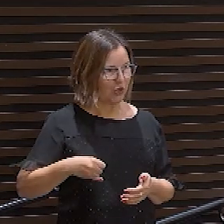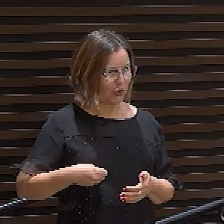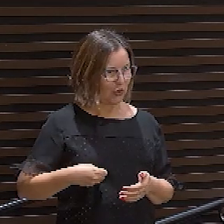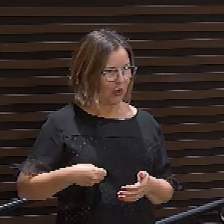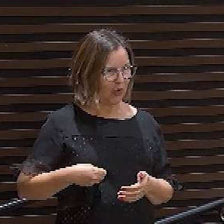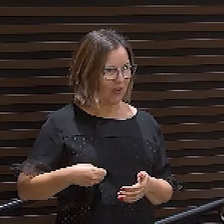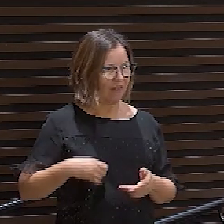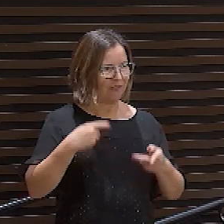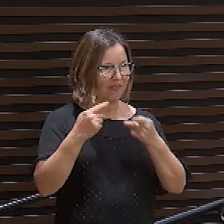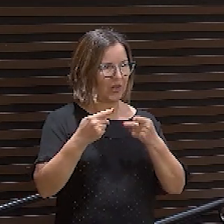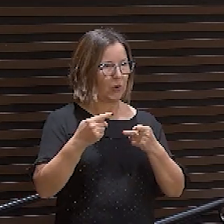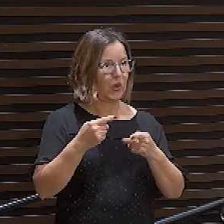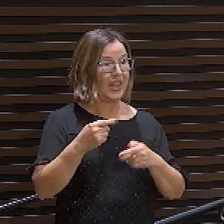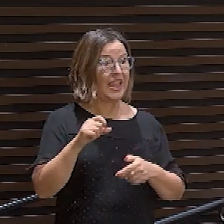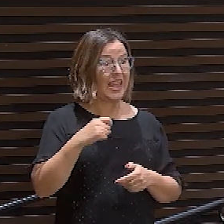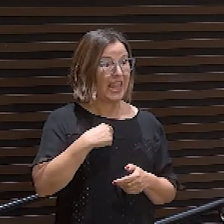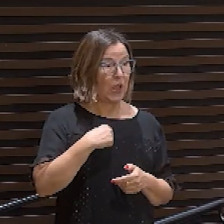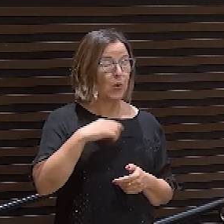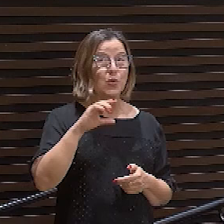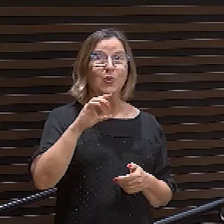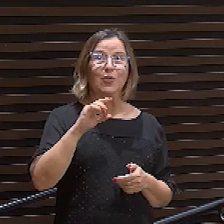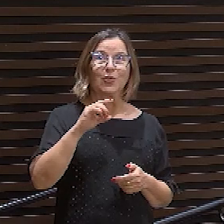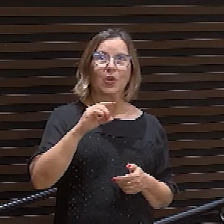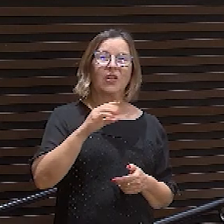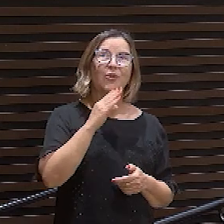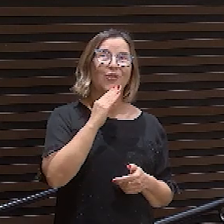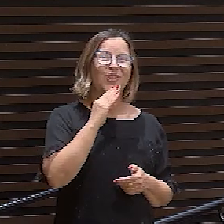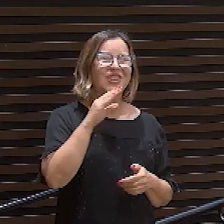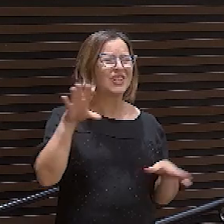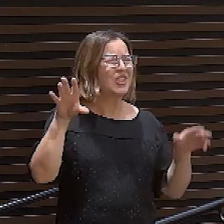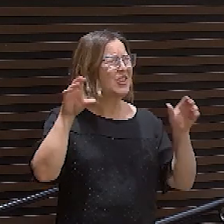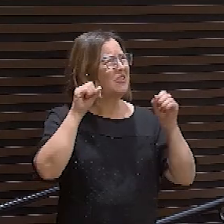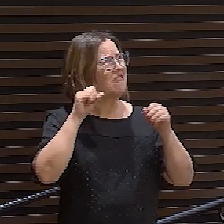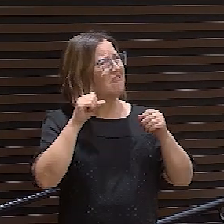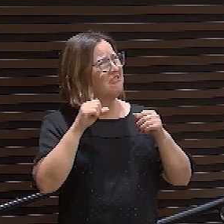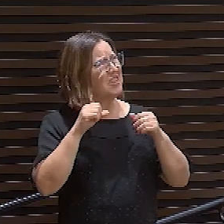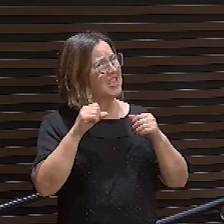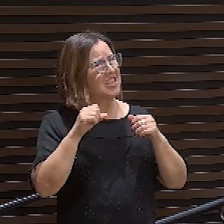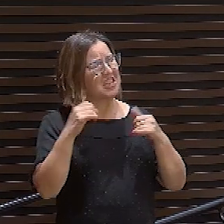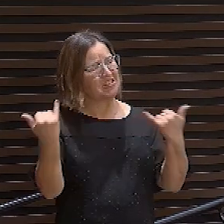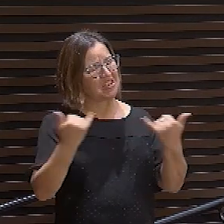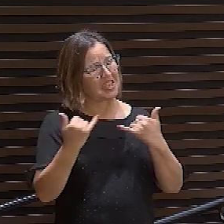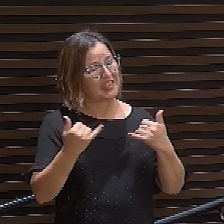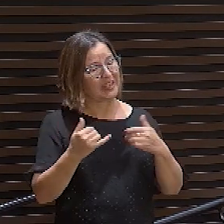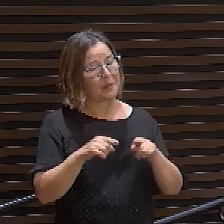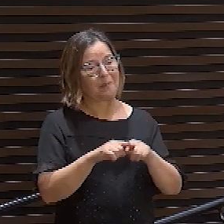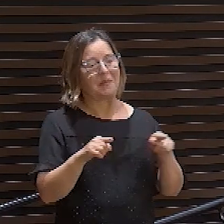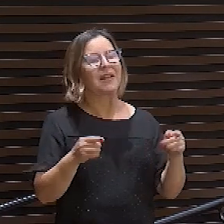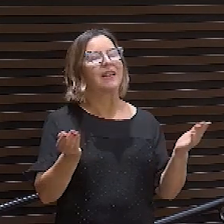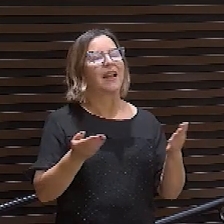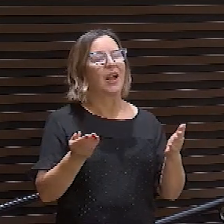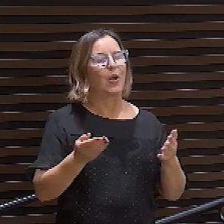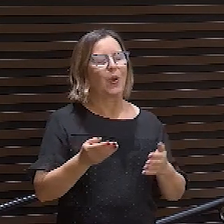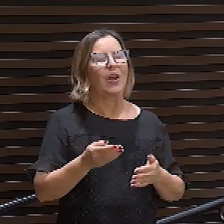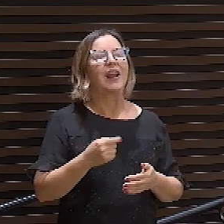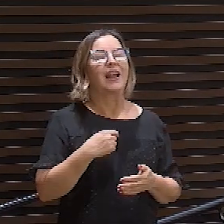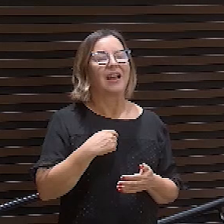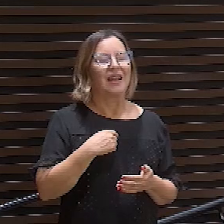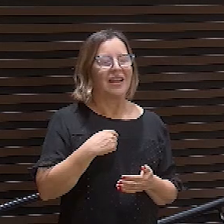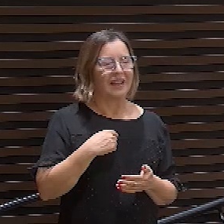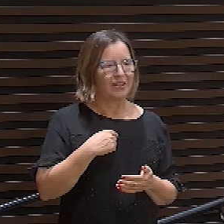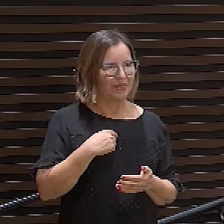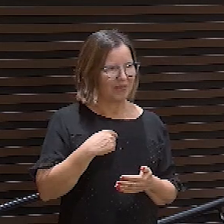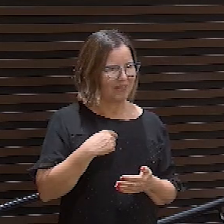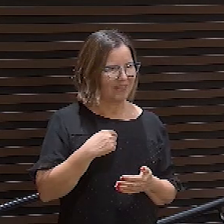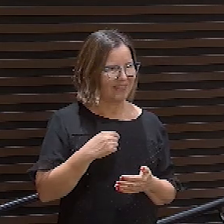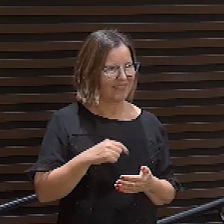mas agora os meus olhos te veem. Por isso eu me abomino, eu me arrependo no pó